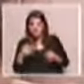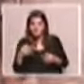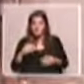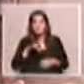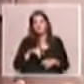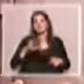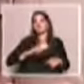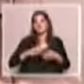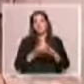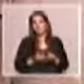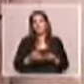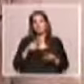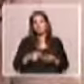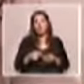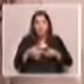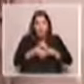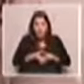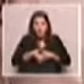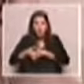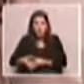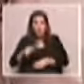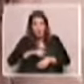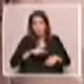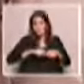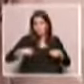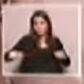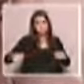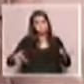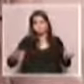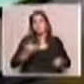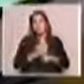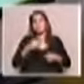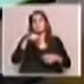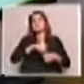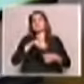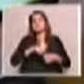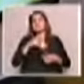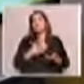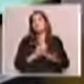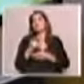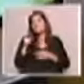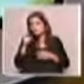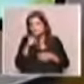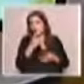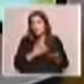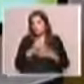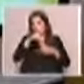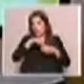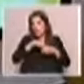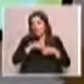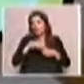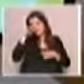terão uma embalagem em unidose muito prolongada, porque na prática esses micro-organismos vão continuar, e vai ser